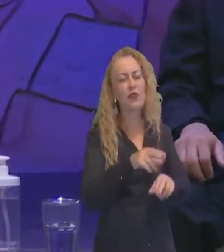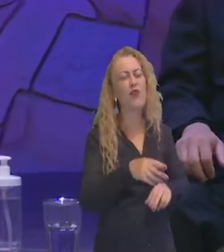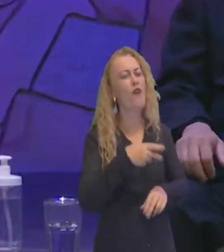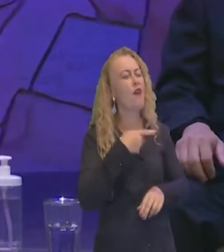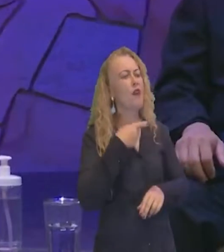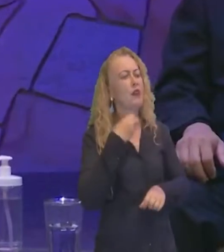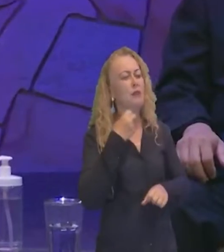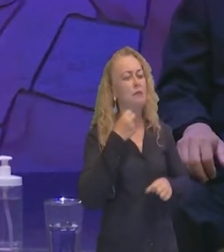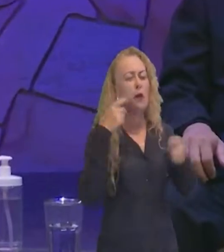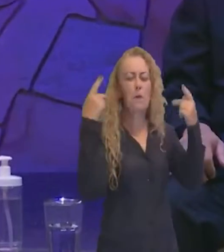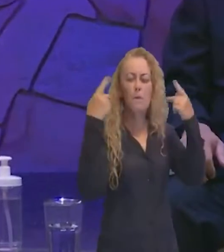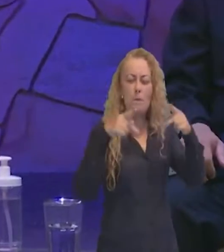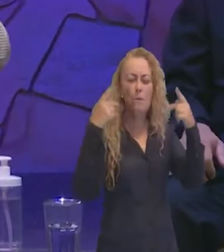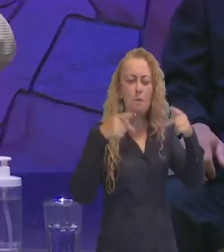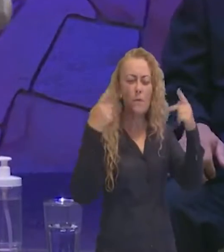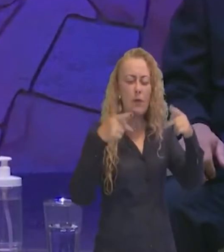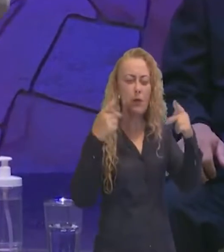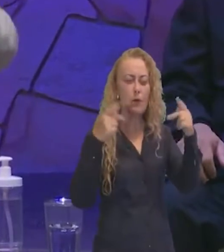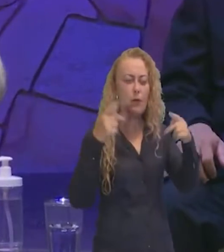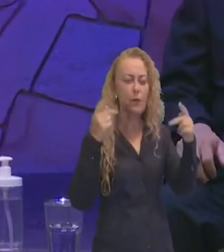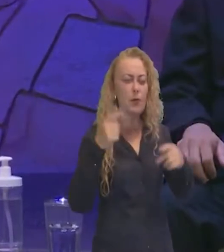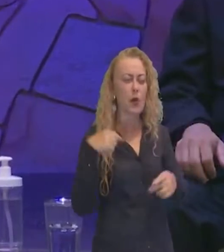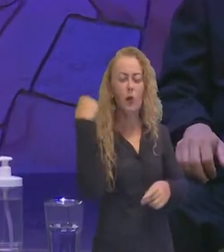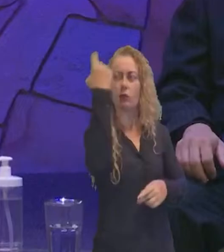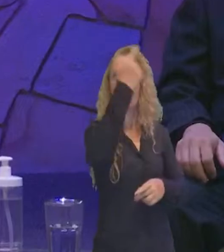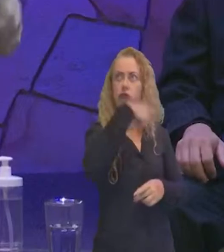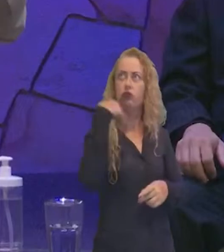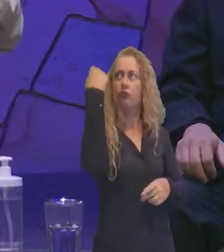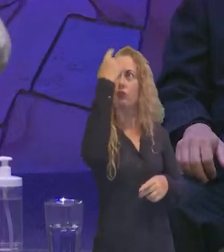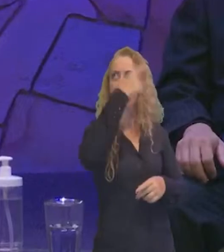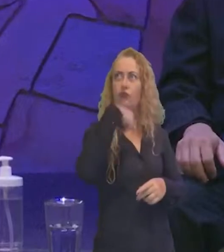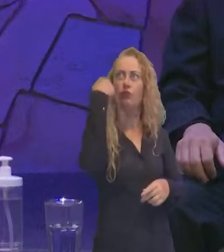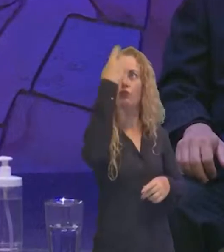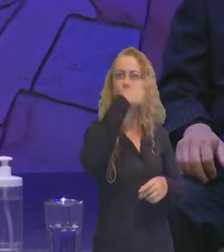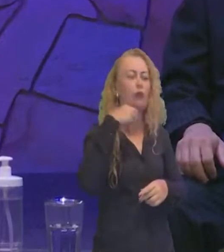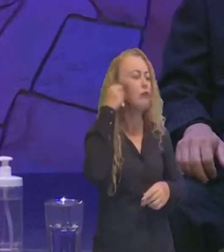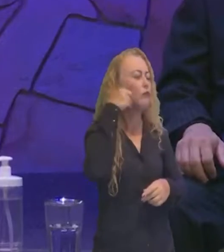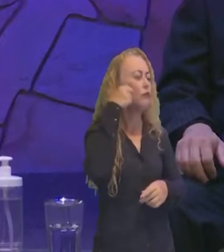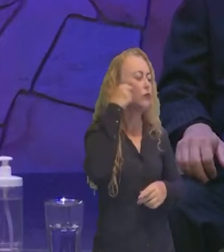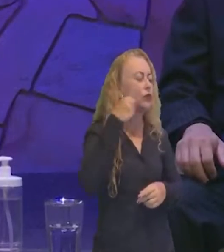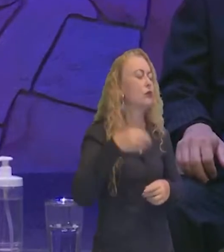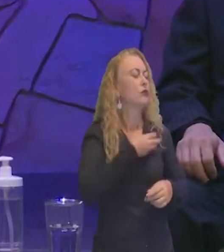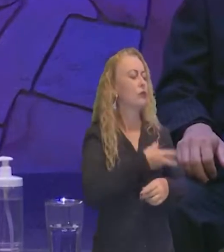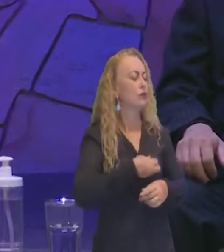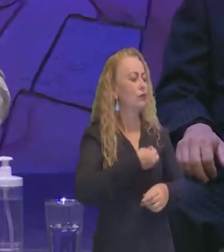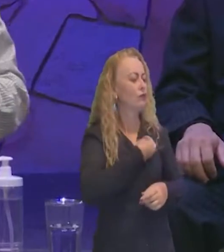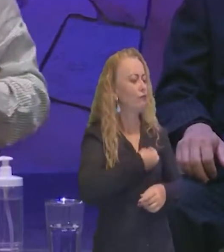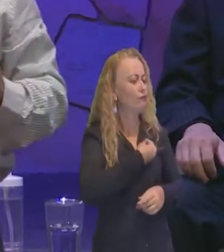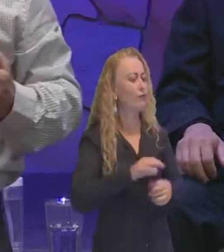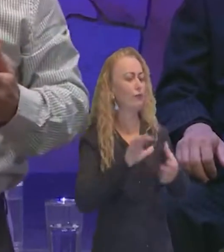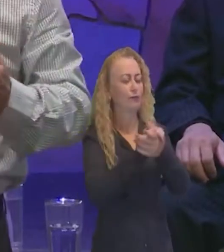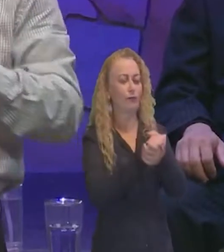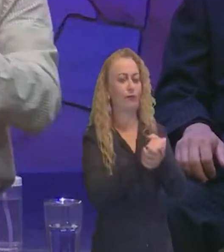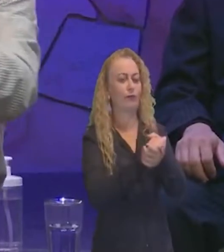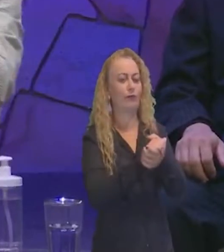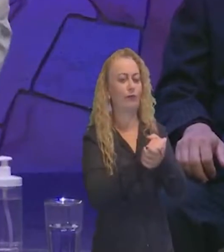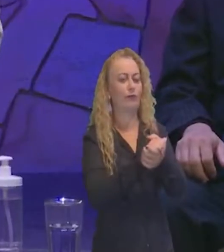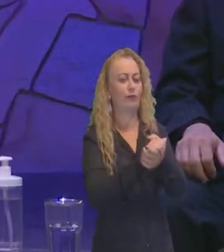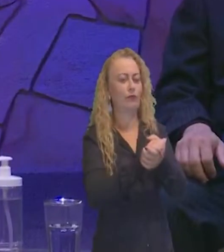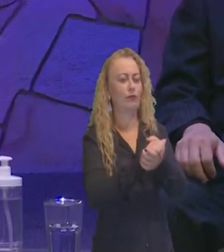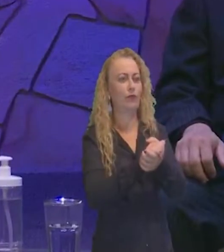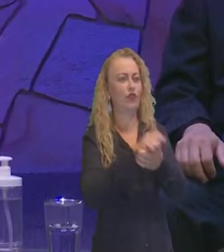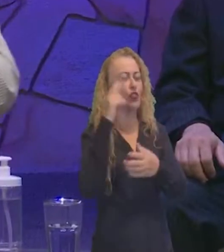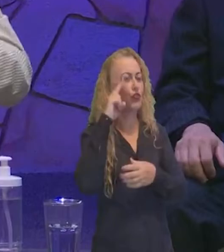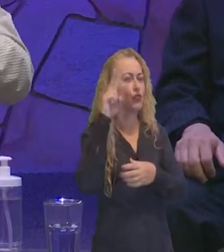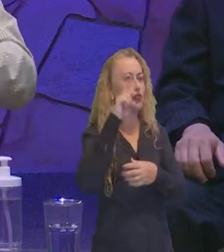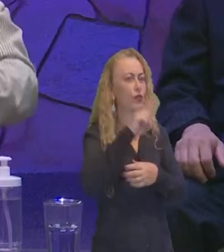toda sobre experiências que eu e a minha esposa temos tido ao longo da nossa vida, de